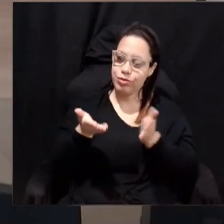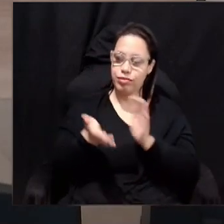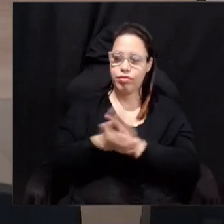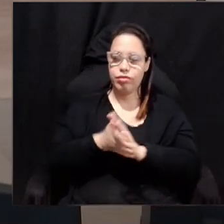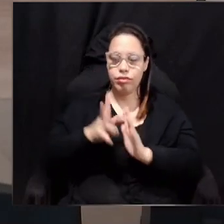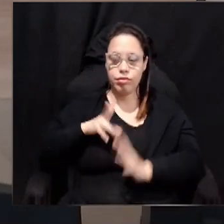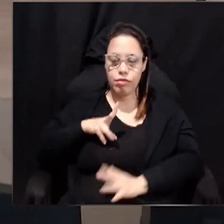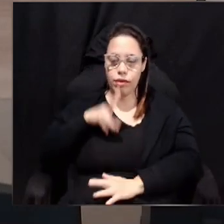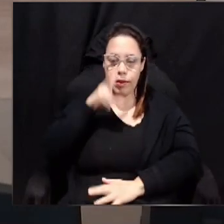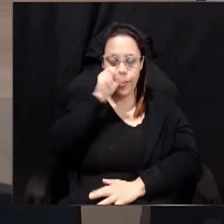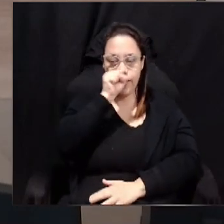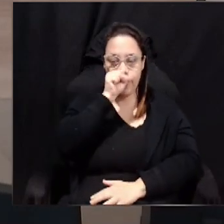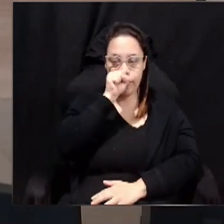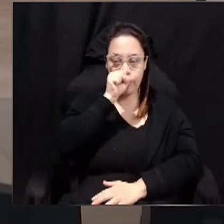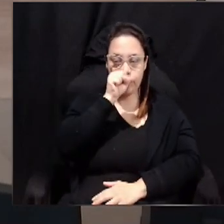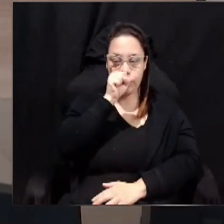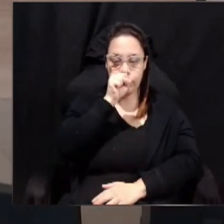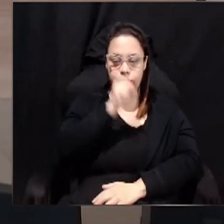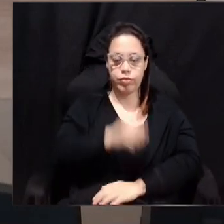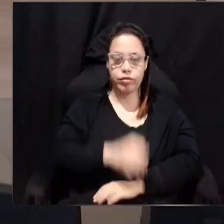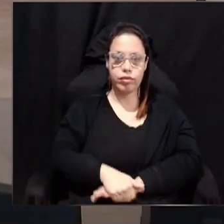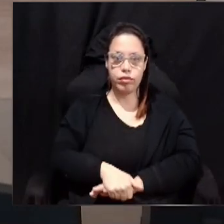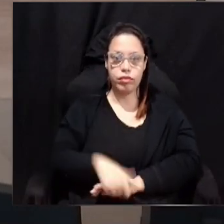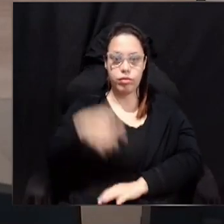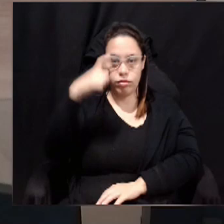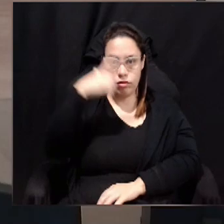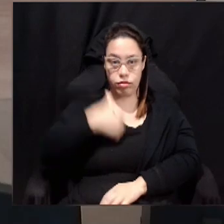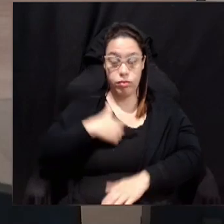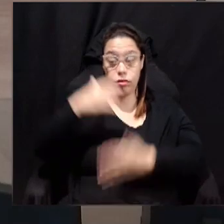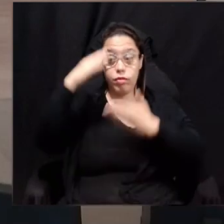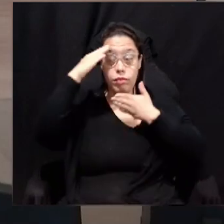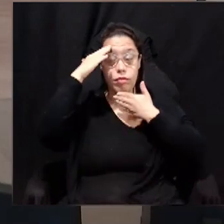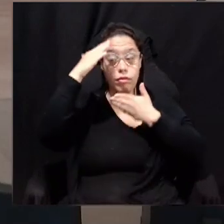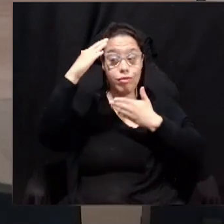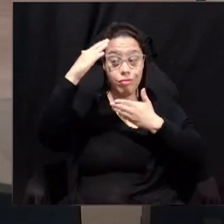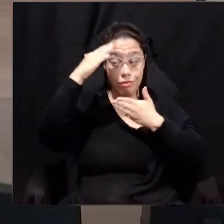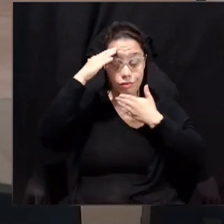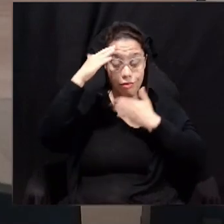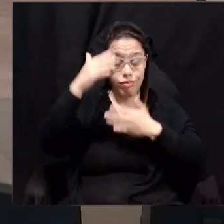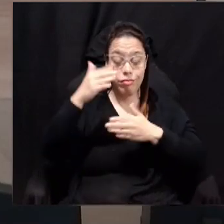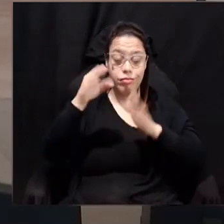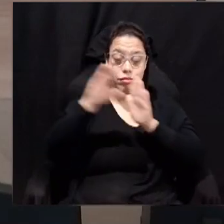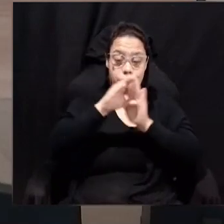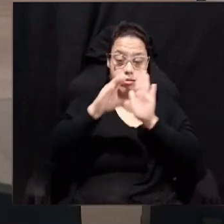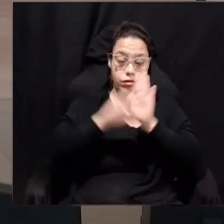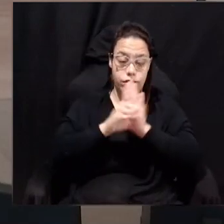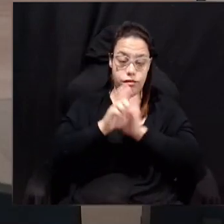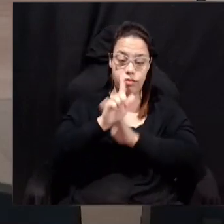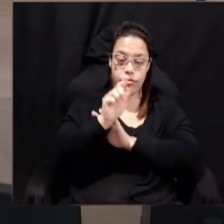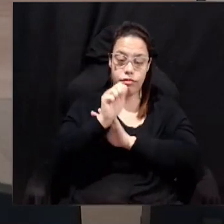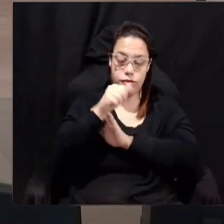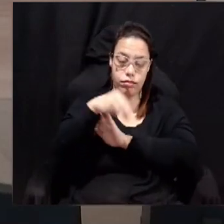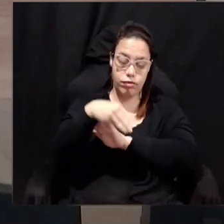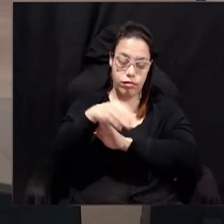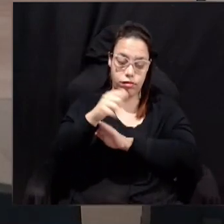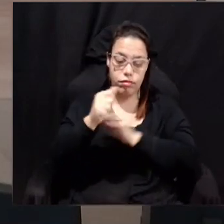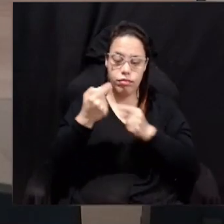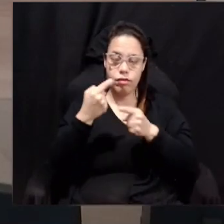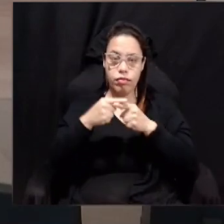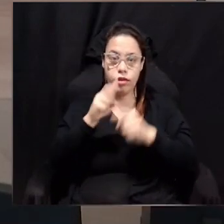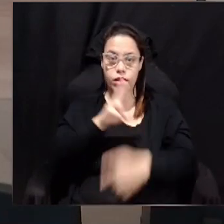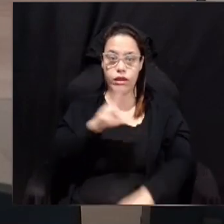fortalecida. E eu sou muito grata ao programa Gama. Por quê? Porque é um nome até